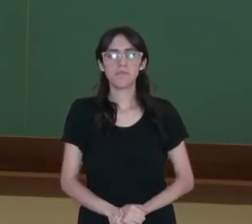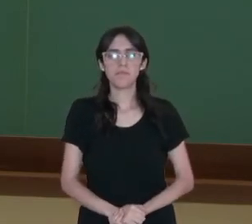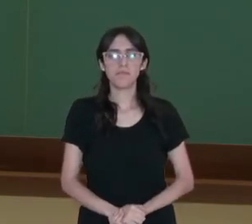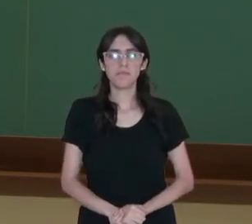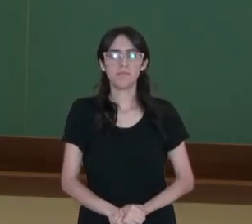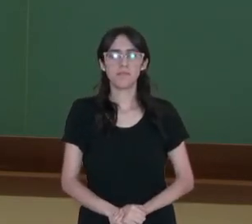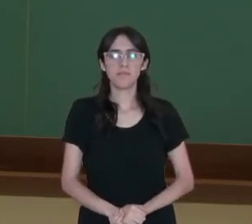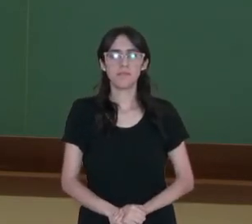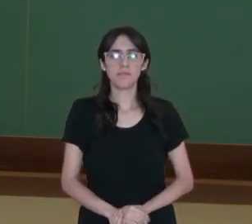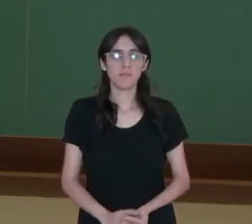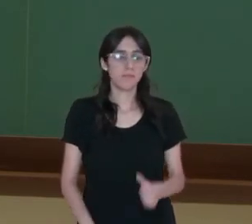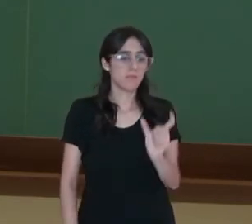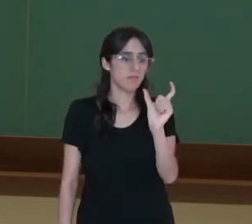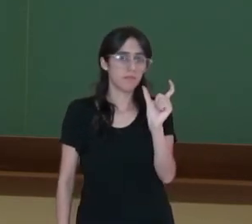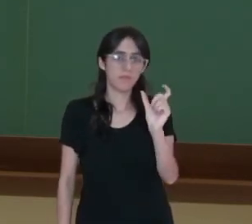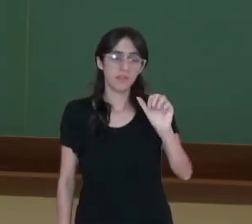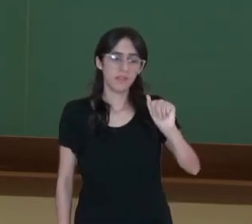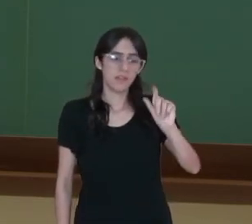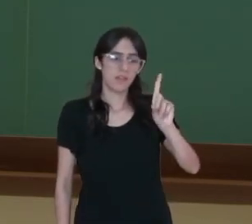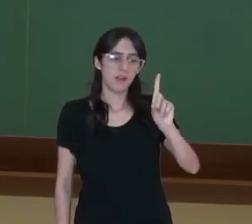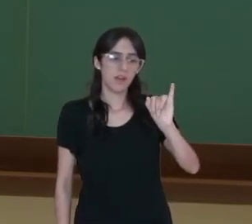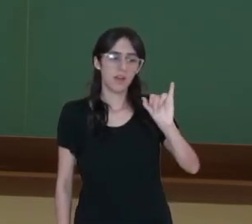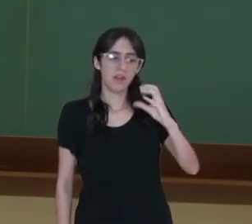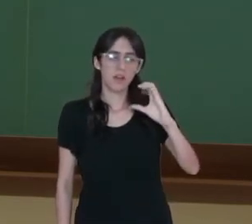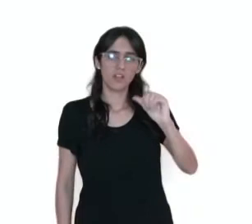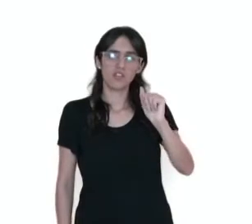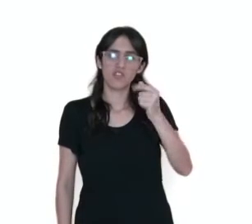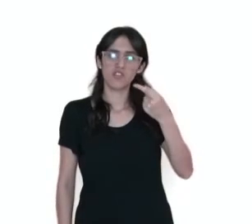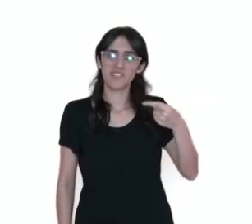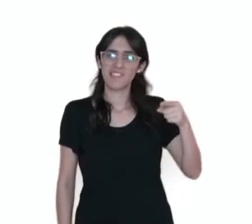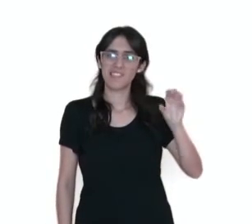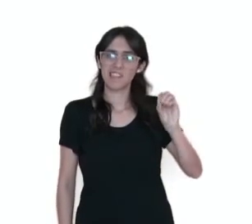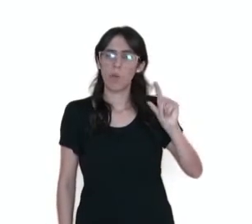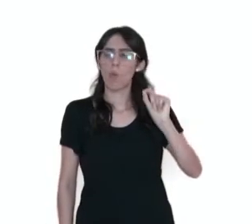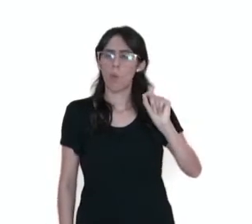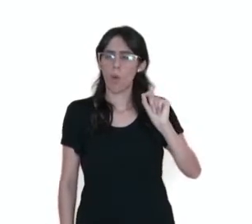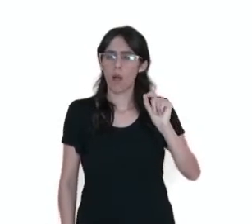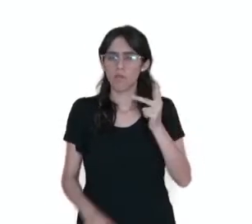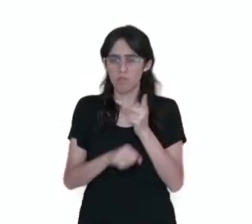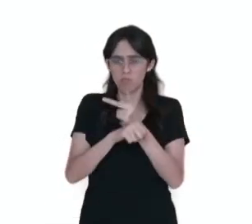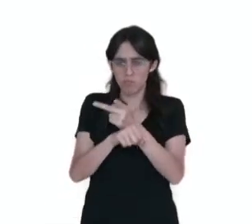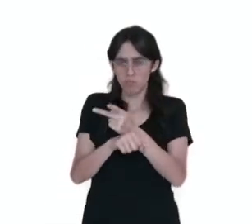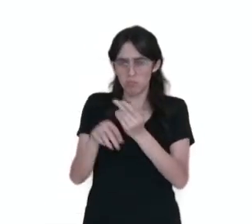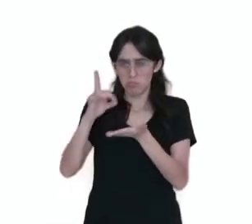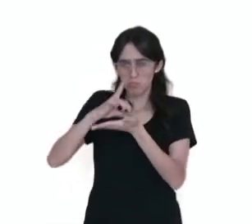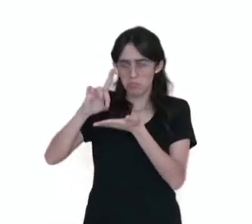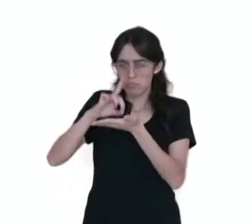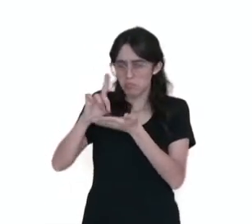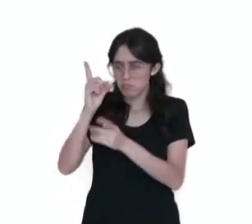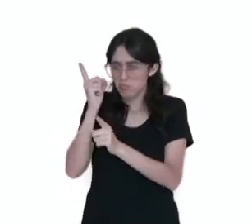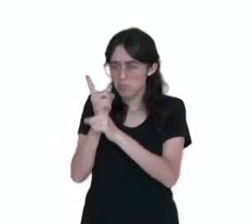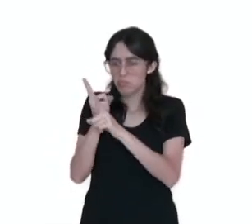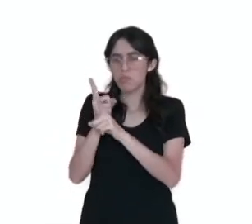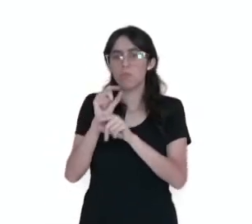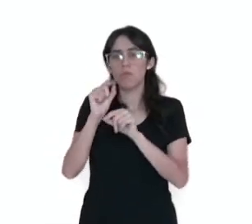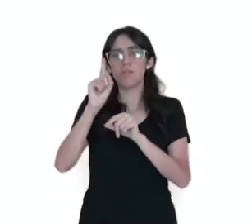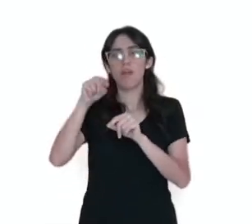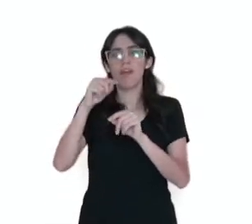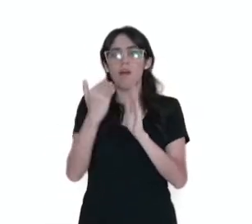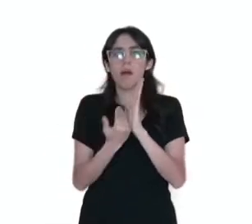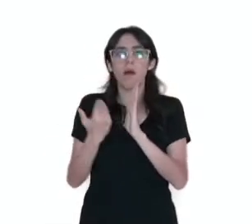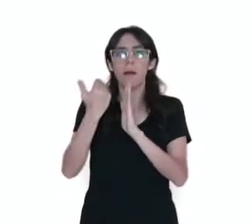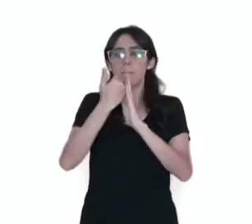E a palavra adição. Então, segundo o dicionário, adição é a ação de adicionar ou de acrescentar alguma